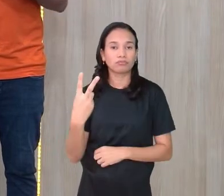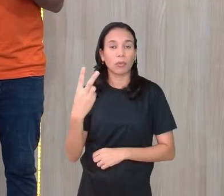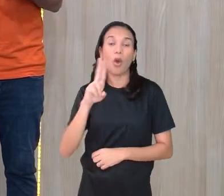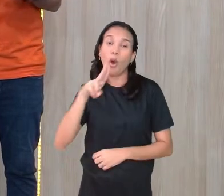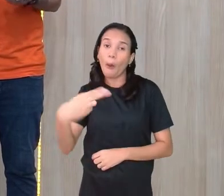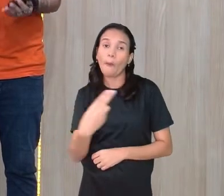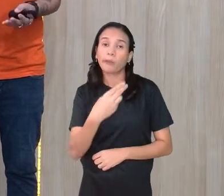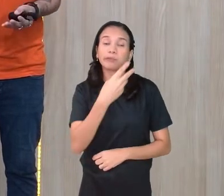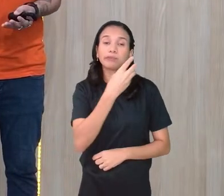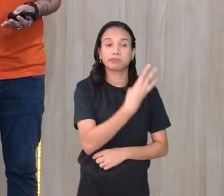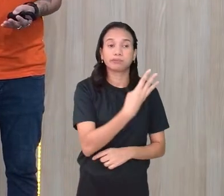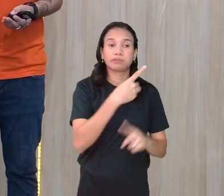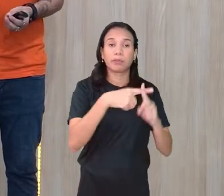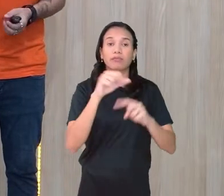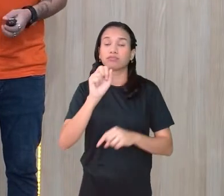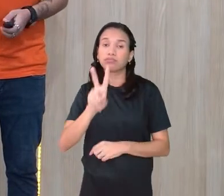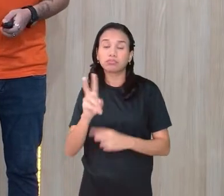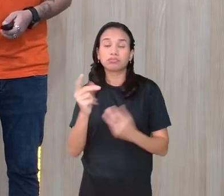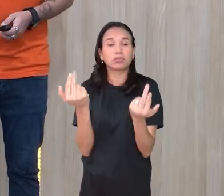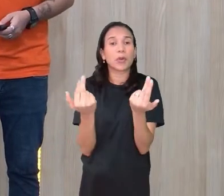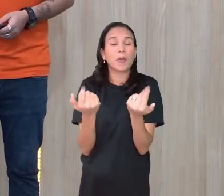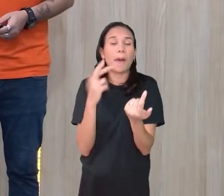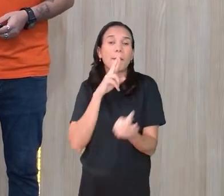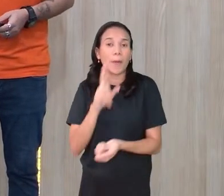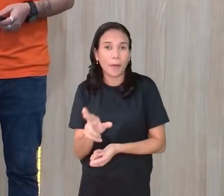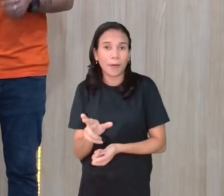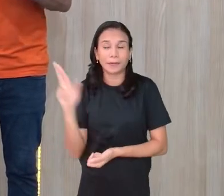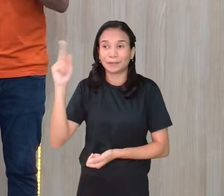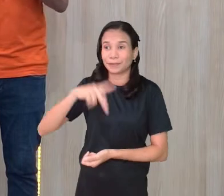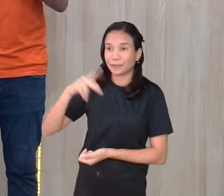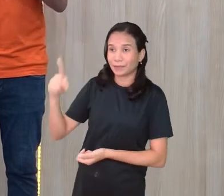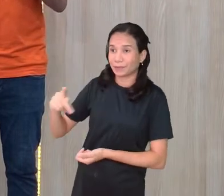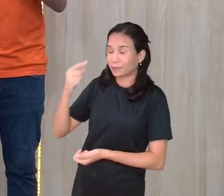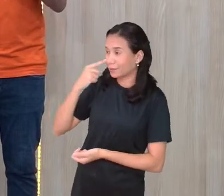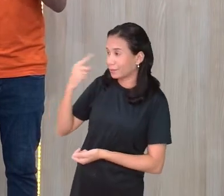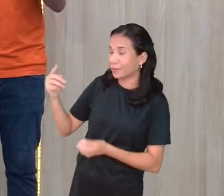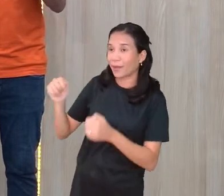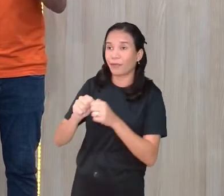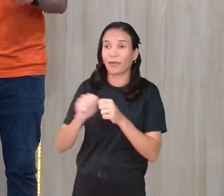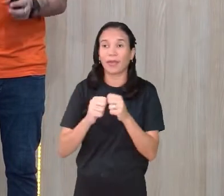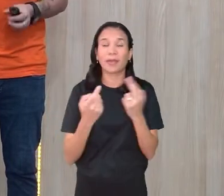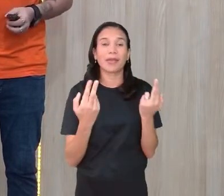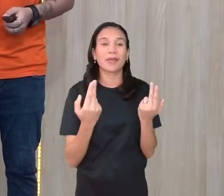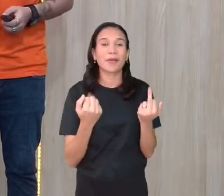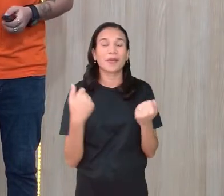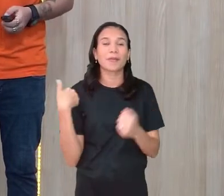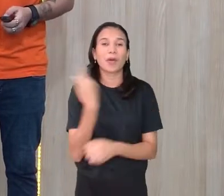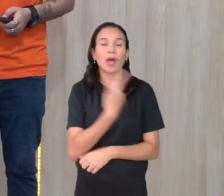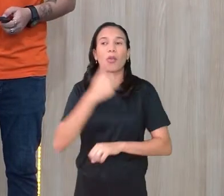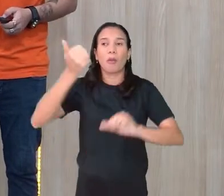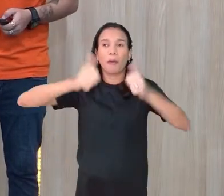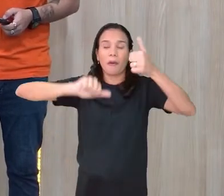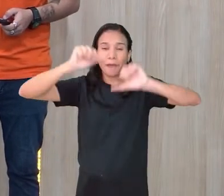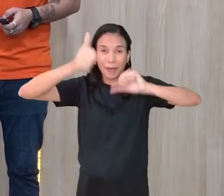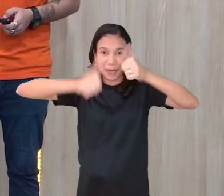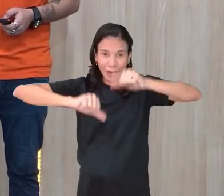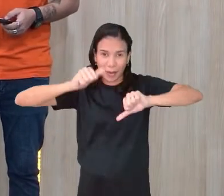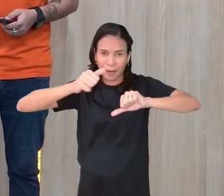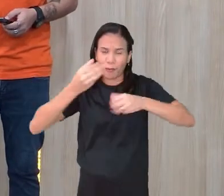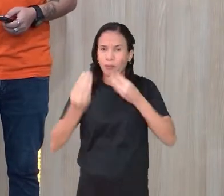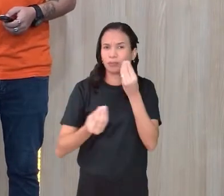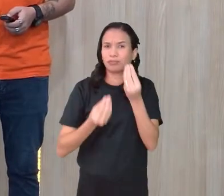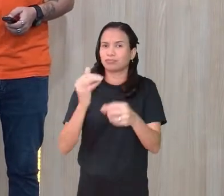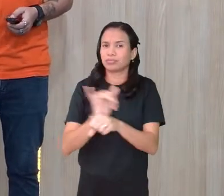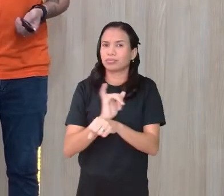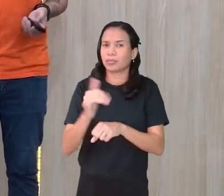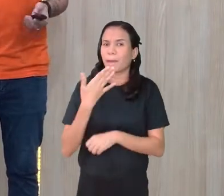vou chegar ao mesmo resultado. Mas o professor Pedro preparou essa aula e ele colocou das duas formas para a gente avaliar, por exemplo, qual é a delas que